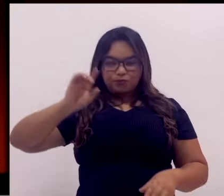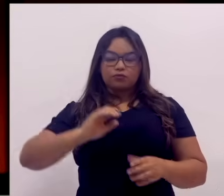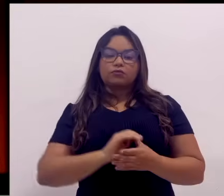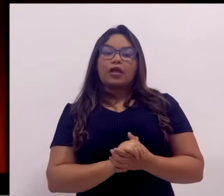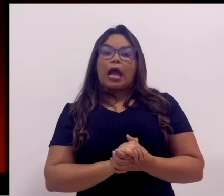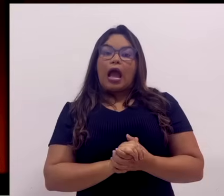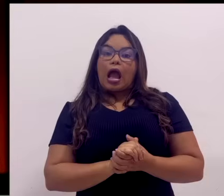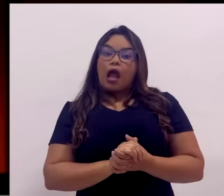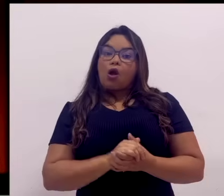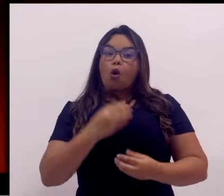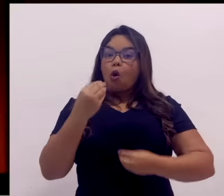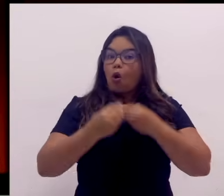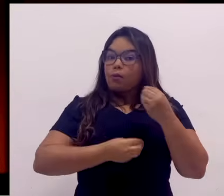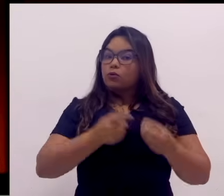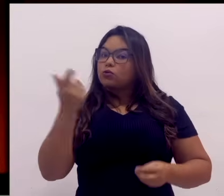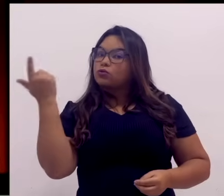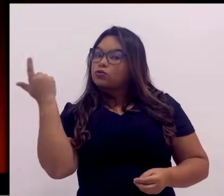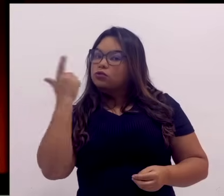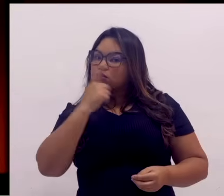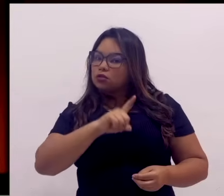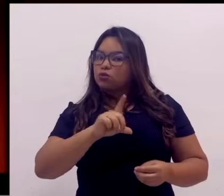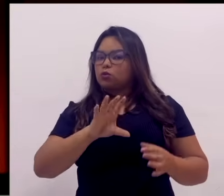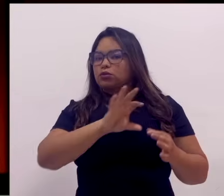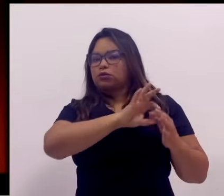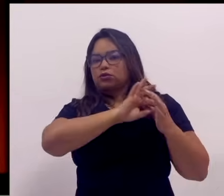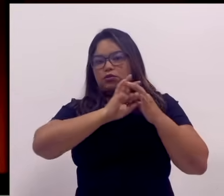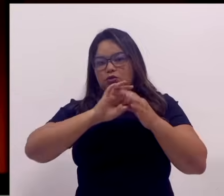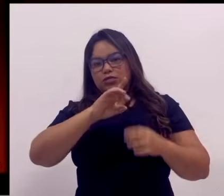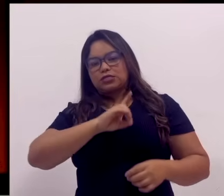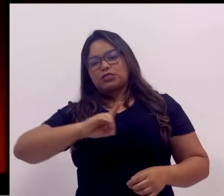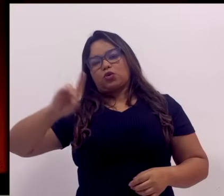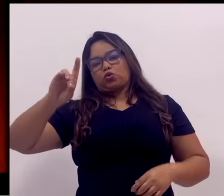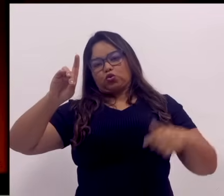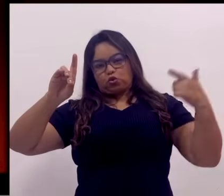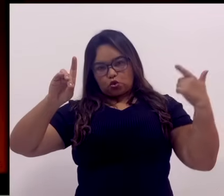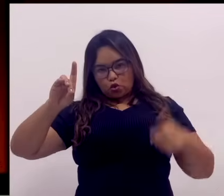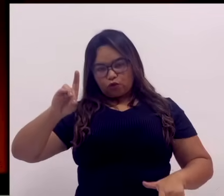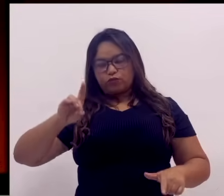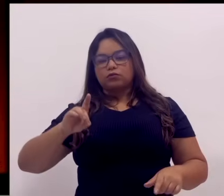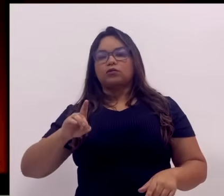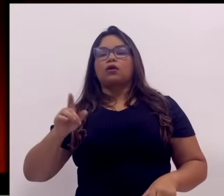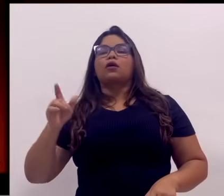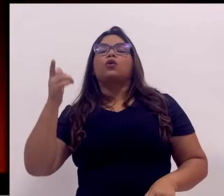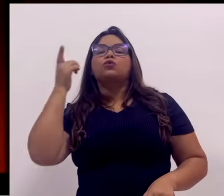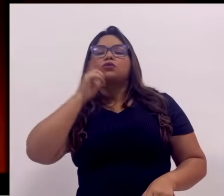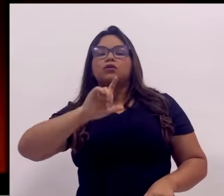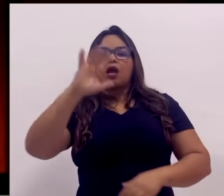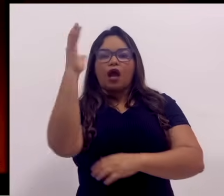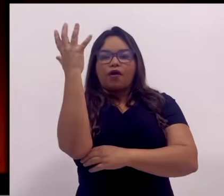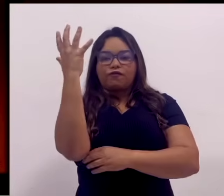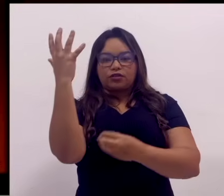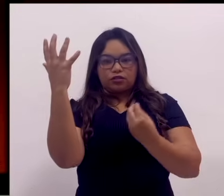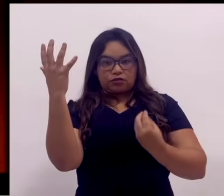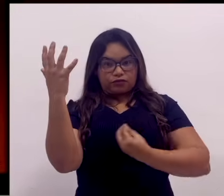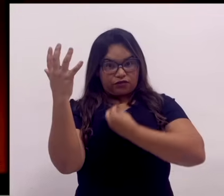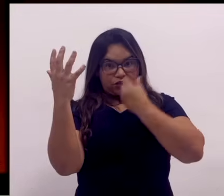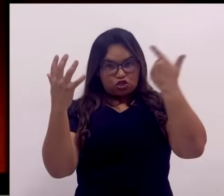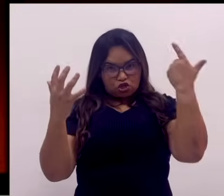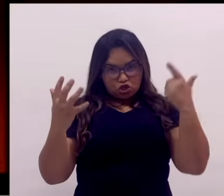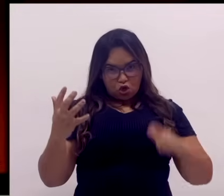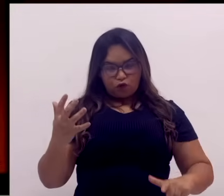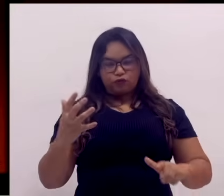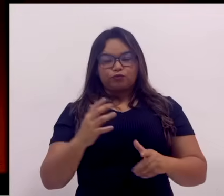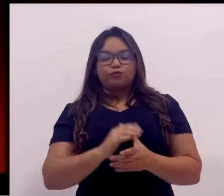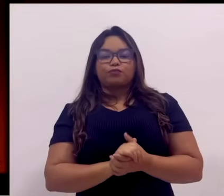uma restauração que viria para lhe outorgar o acesso à árvore da vida, a vitória sobre a morte, o